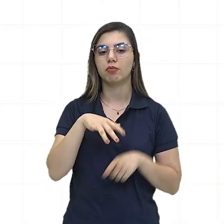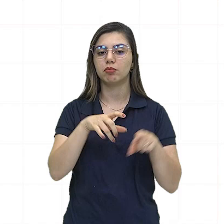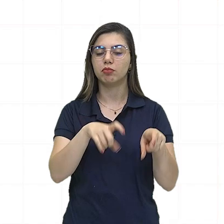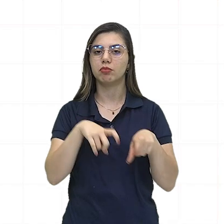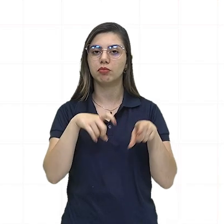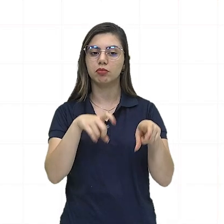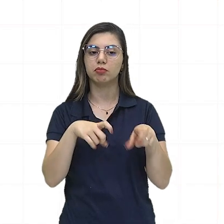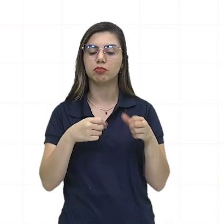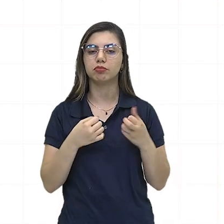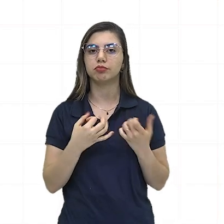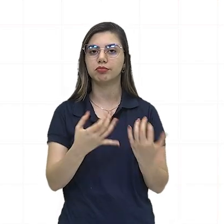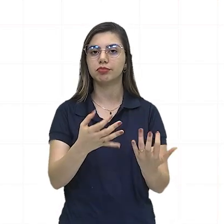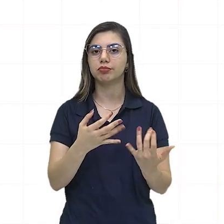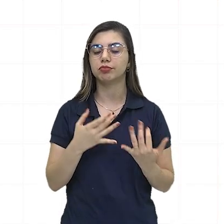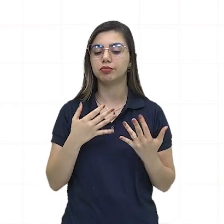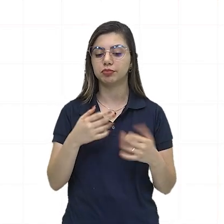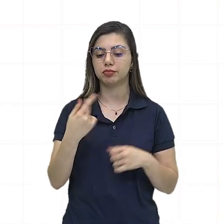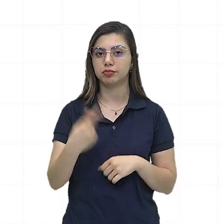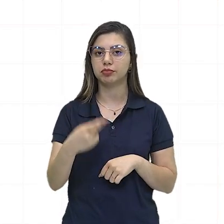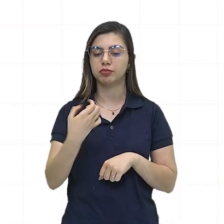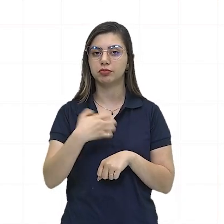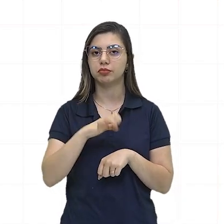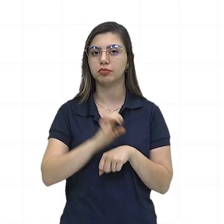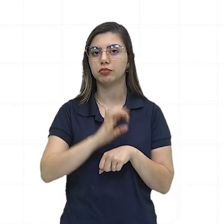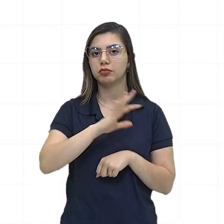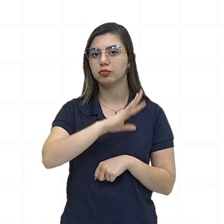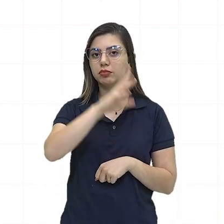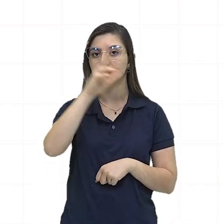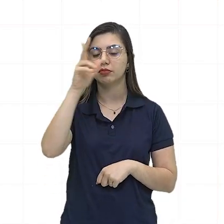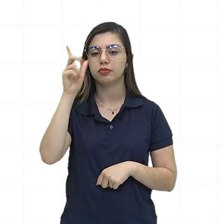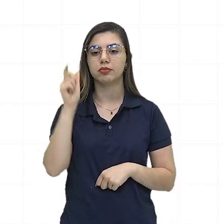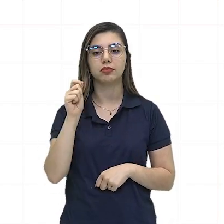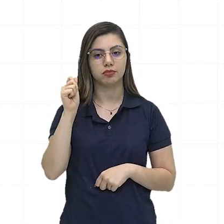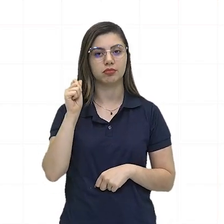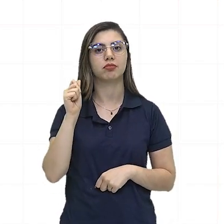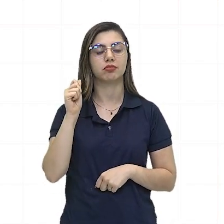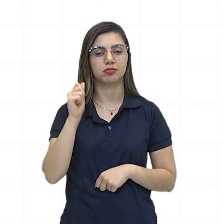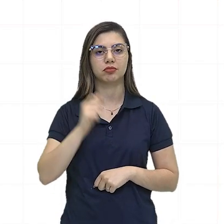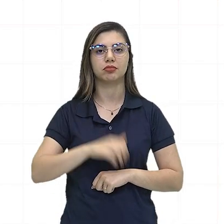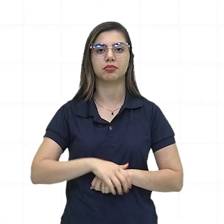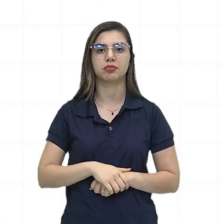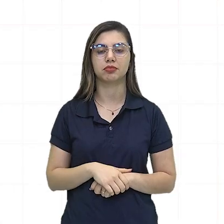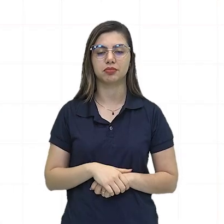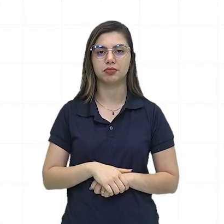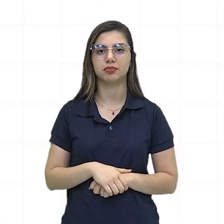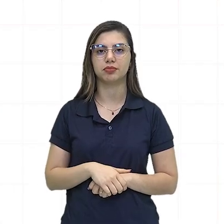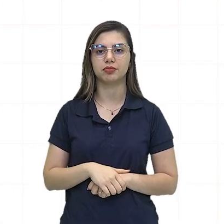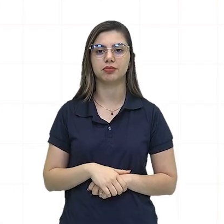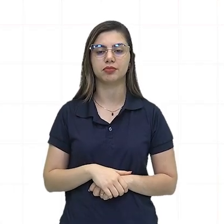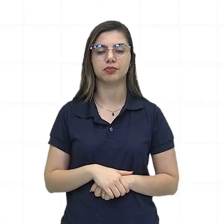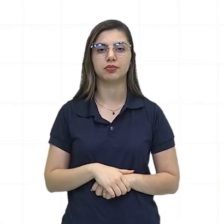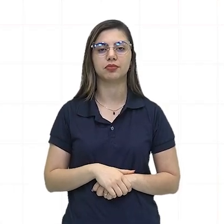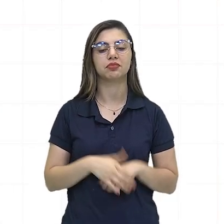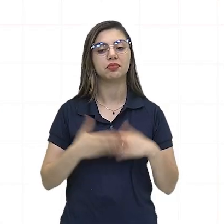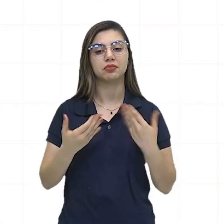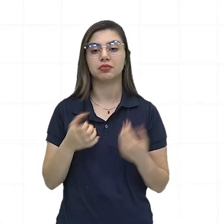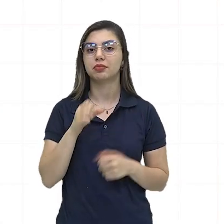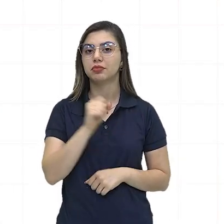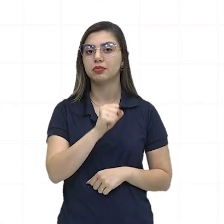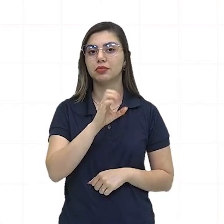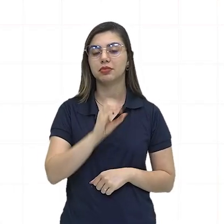de agricultura familiar do estado do Amazonas, né, na verdade, 80%